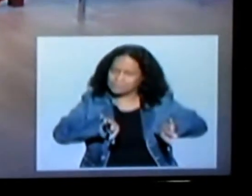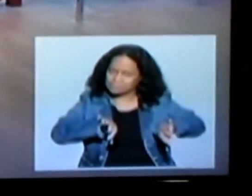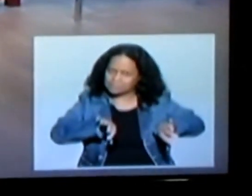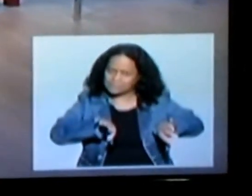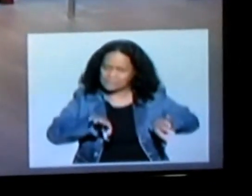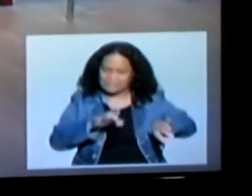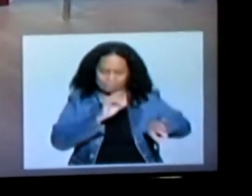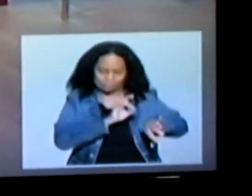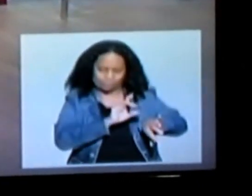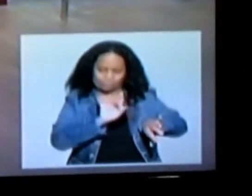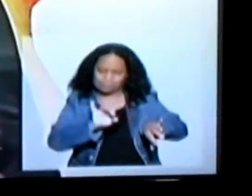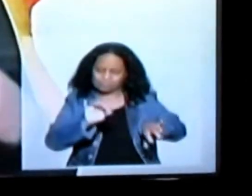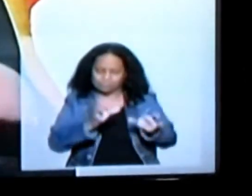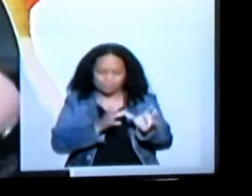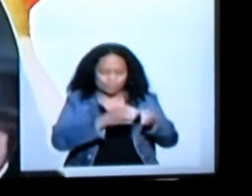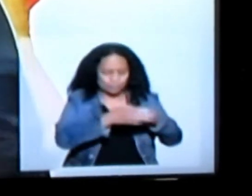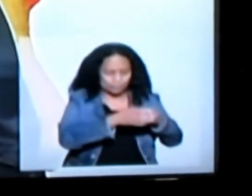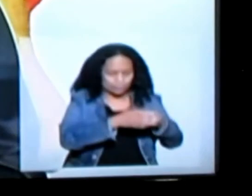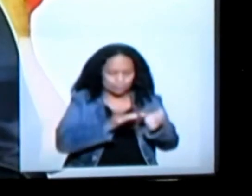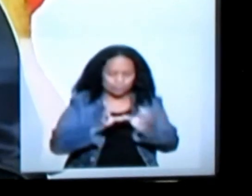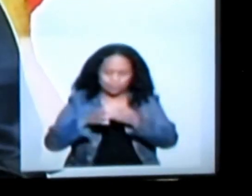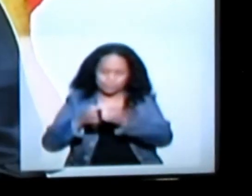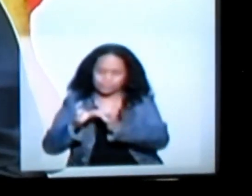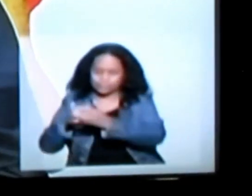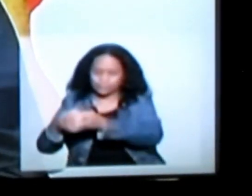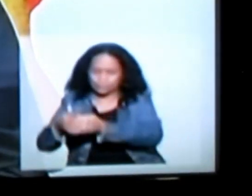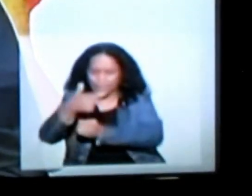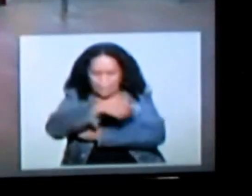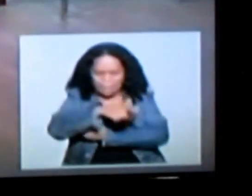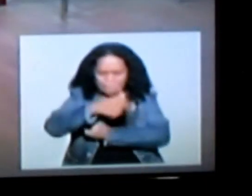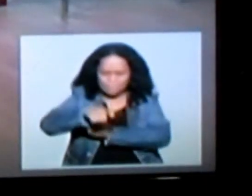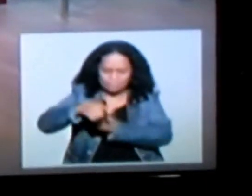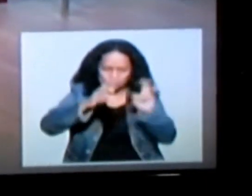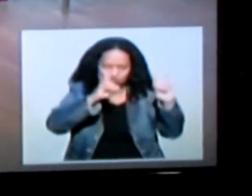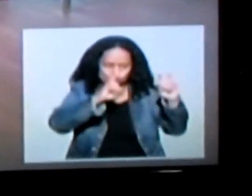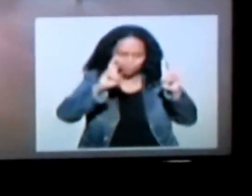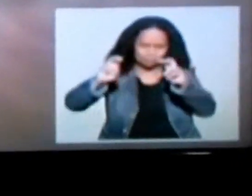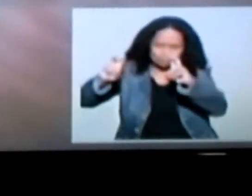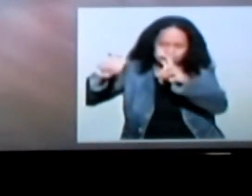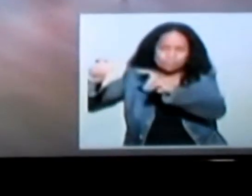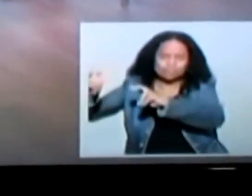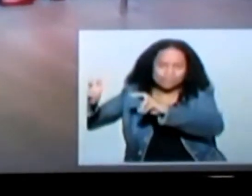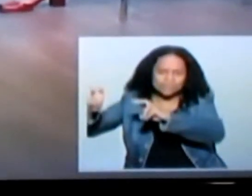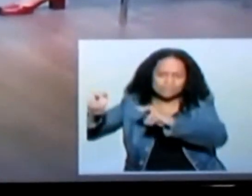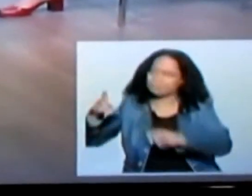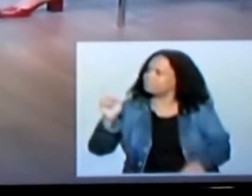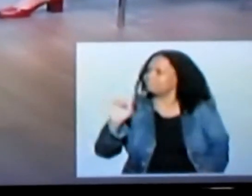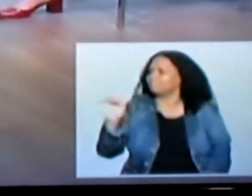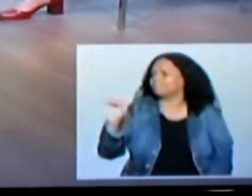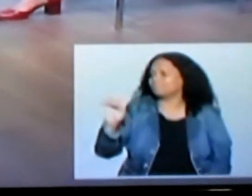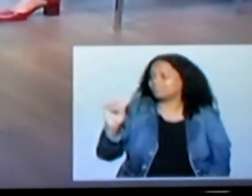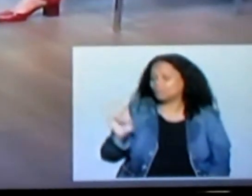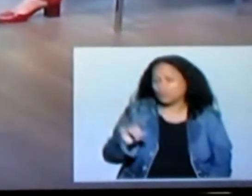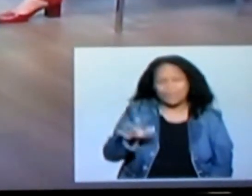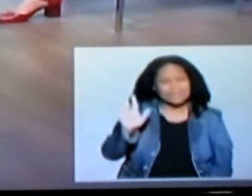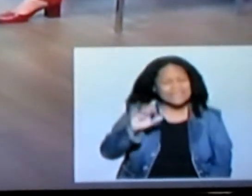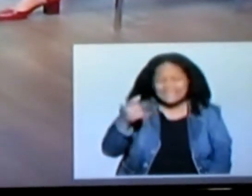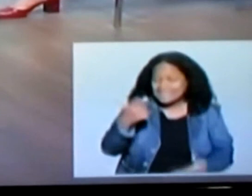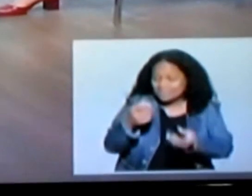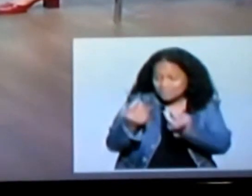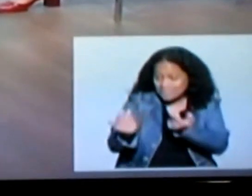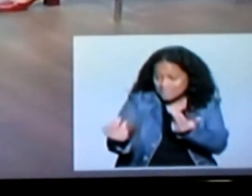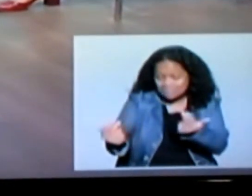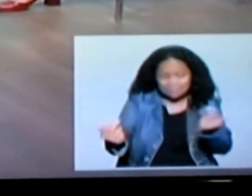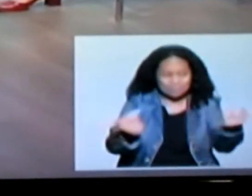assim, na verdade, foi totalmente solo, assim, o processo. Assim, para não repetir tema. Não, na verdade, quem fez isso foi a Tati, né? Não, mas por incrível que